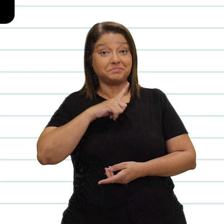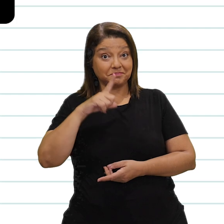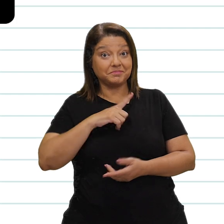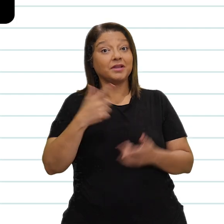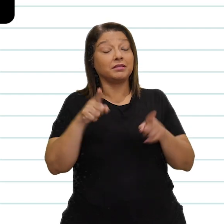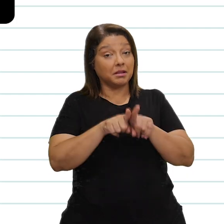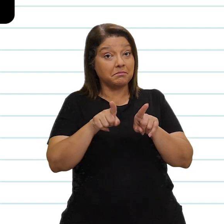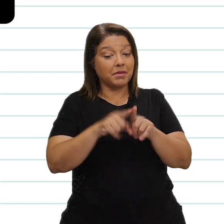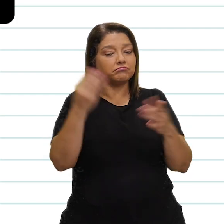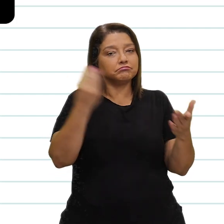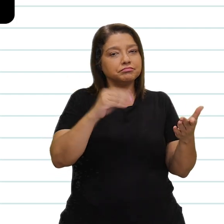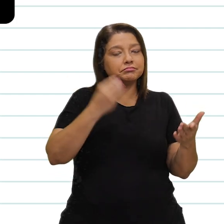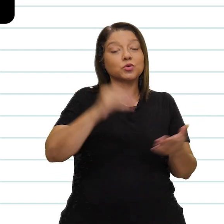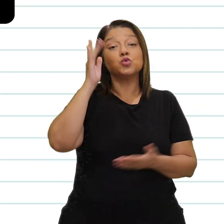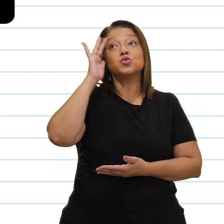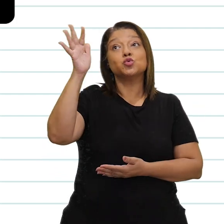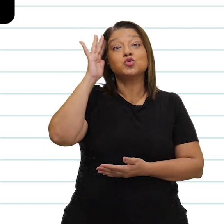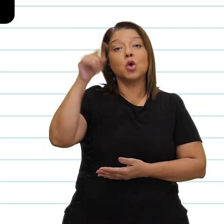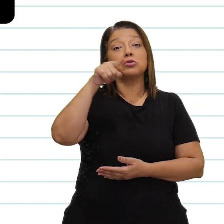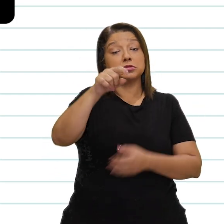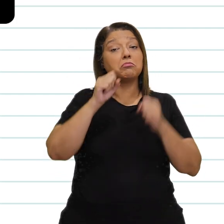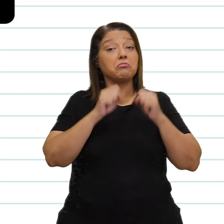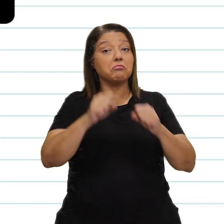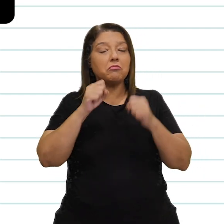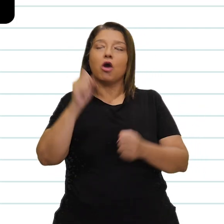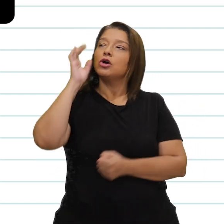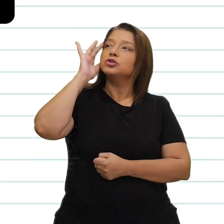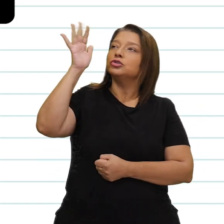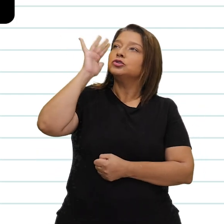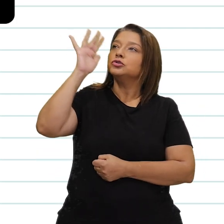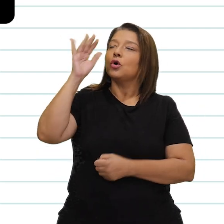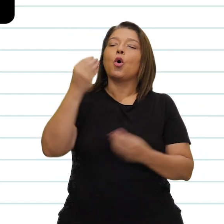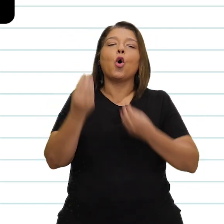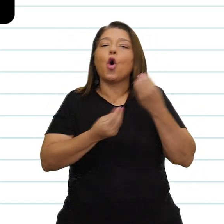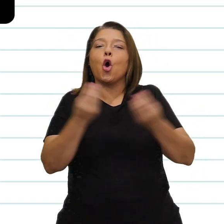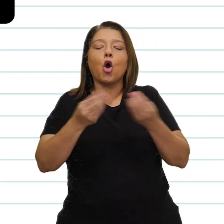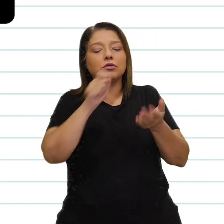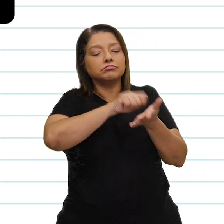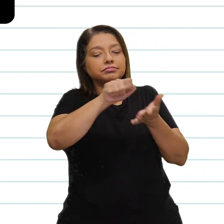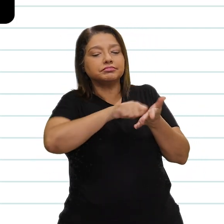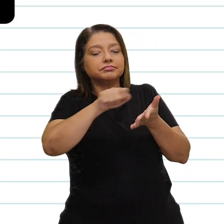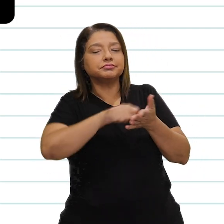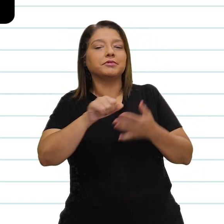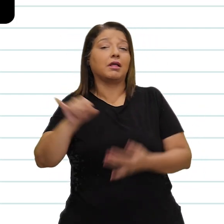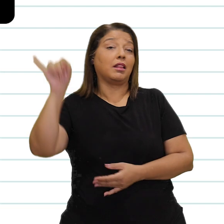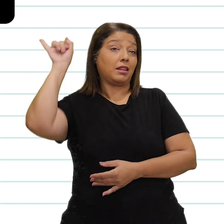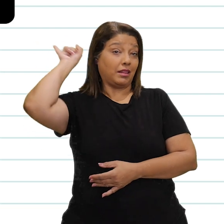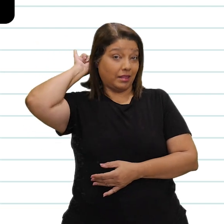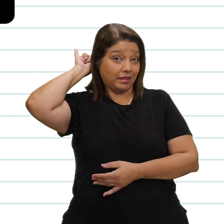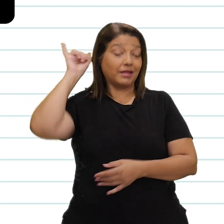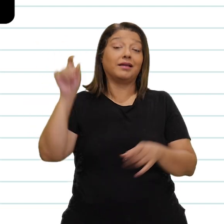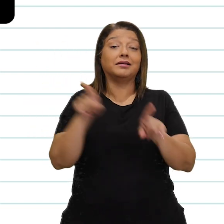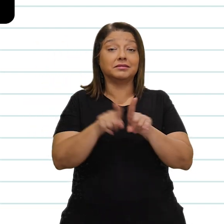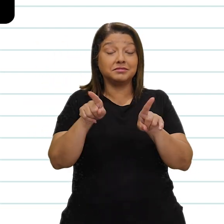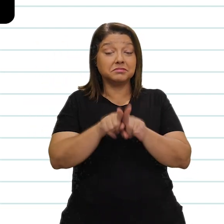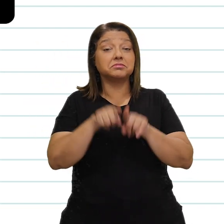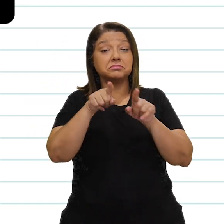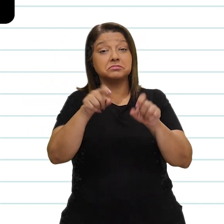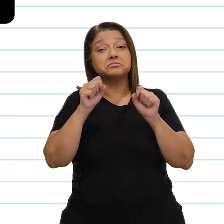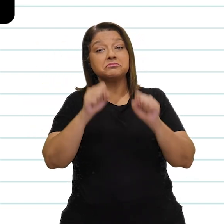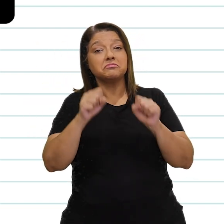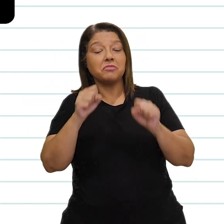uma outra opção para registrar os seus sonhos, explorar o seu subconsciente ou obter